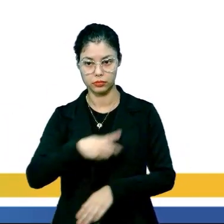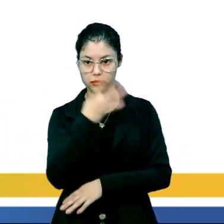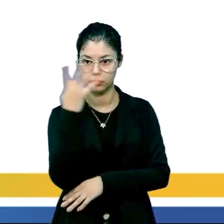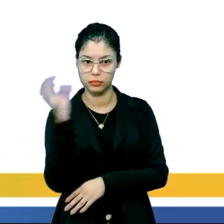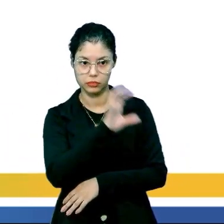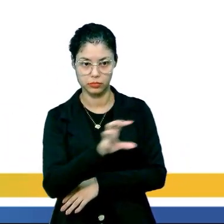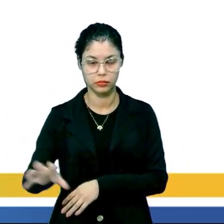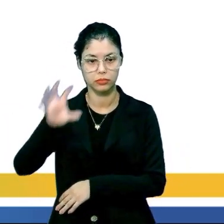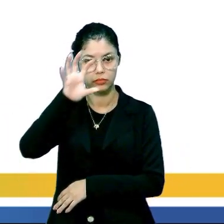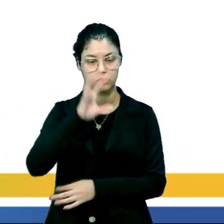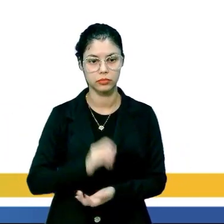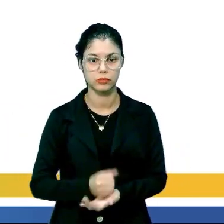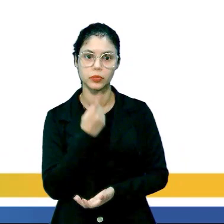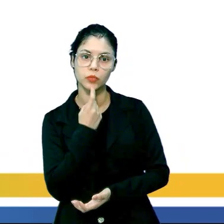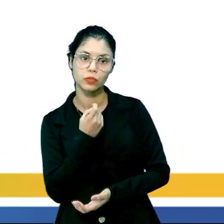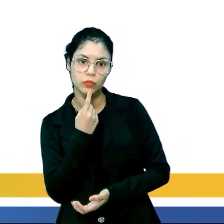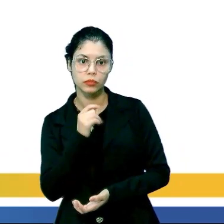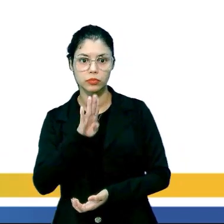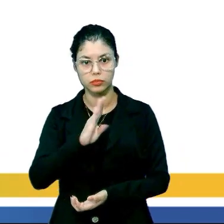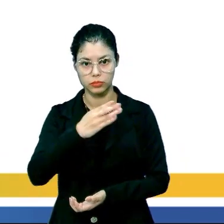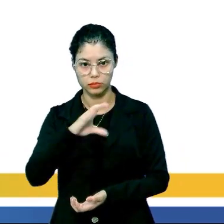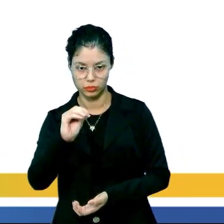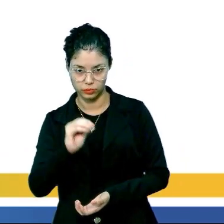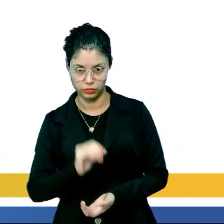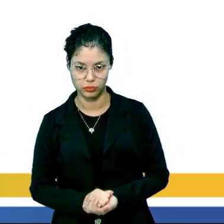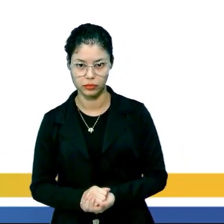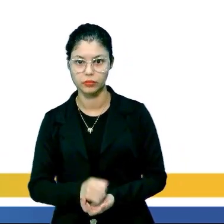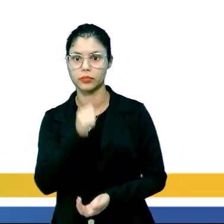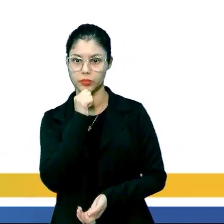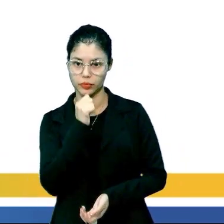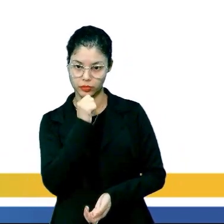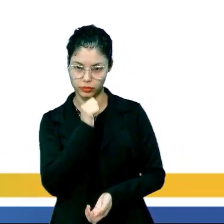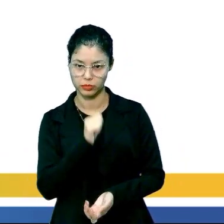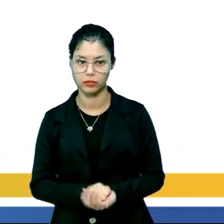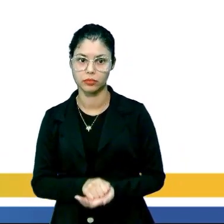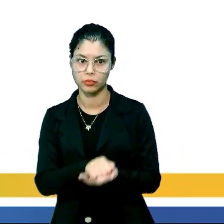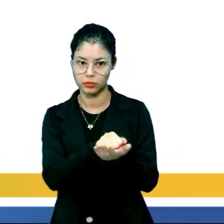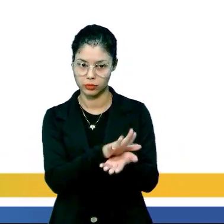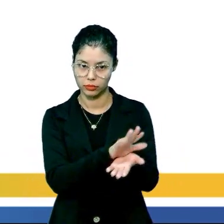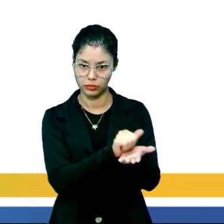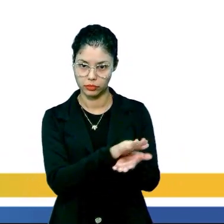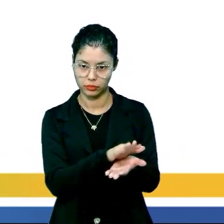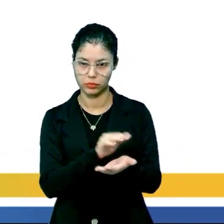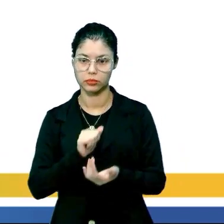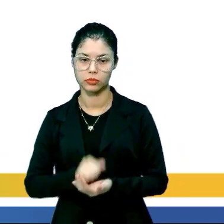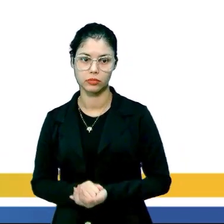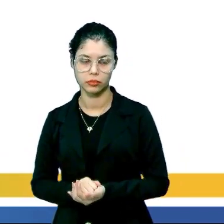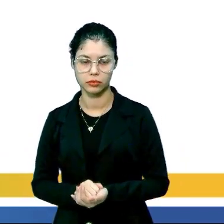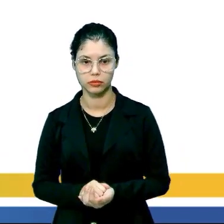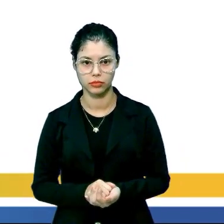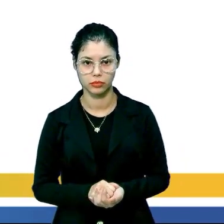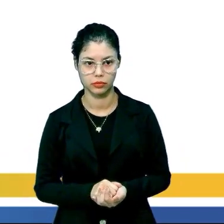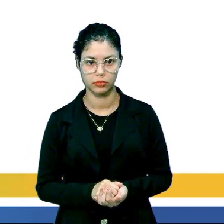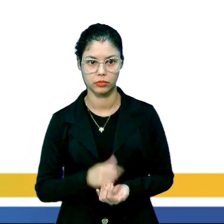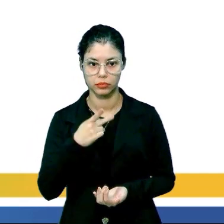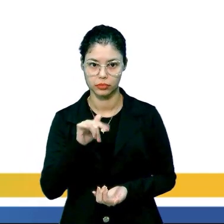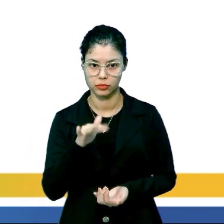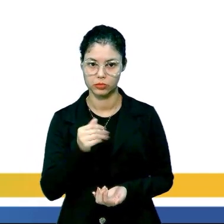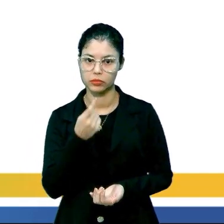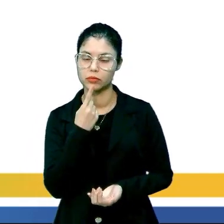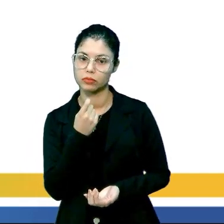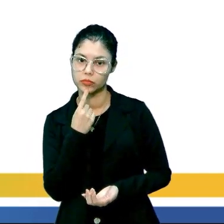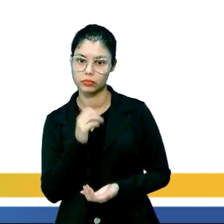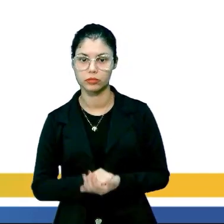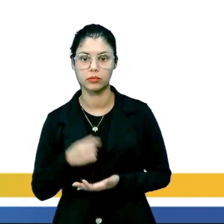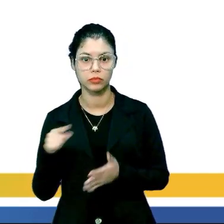presentes em grande quantidade na região da polpa vermelha do baço, são ativadas para conter e eliminar